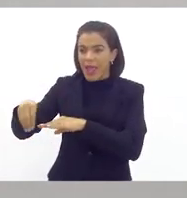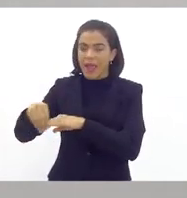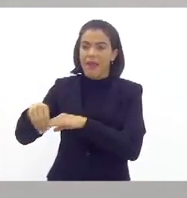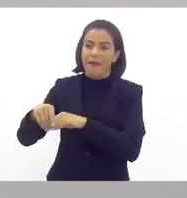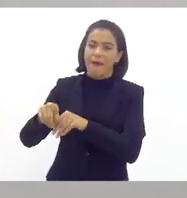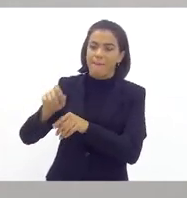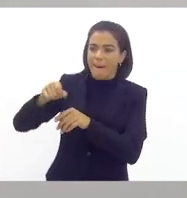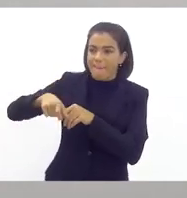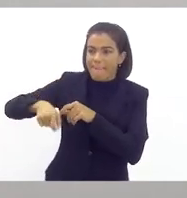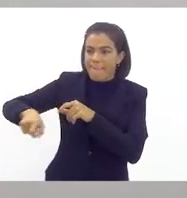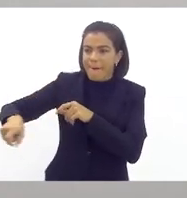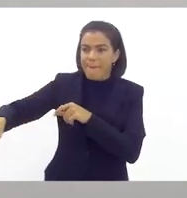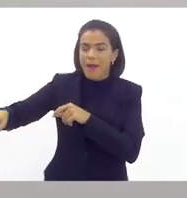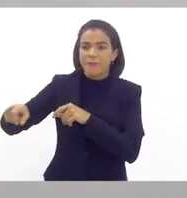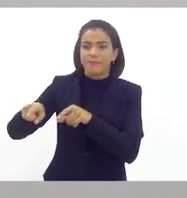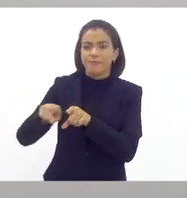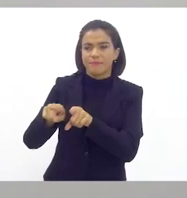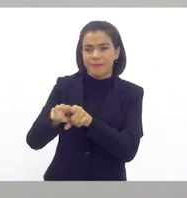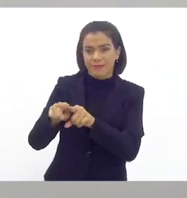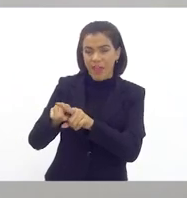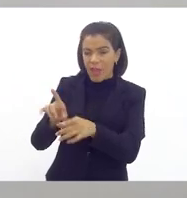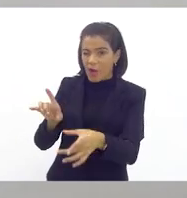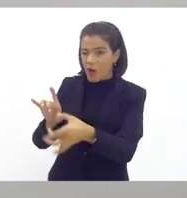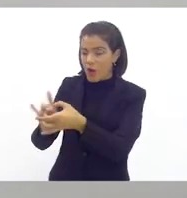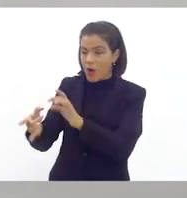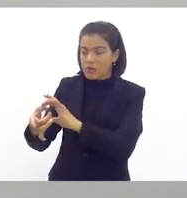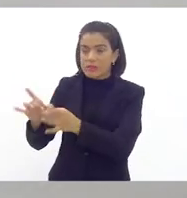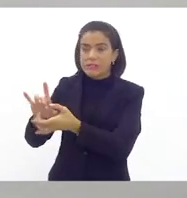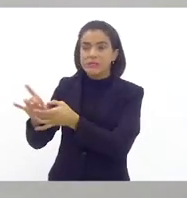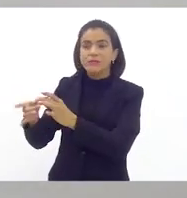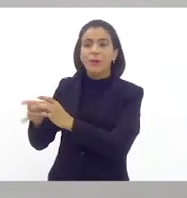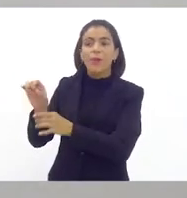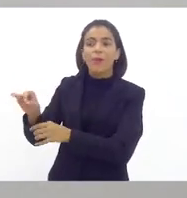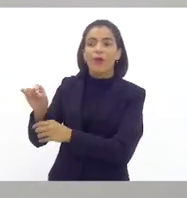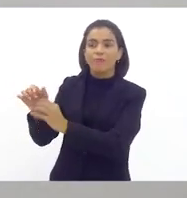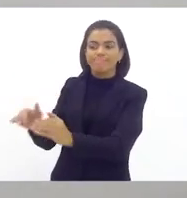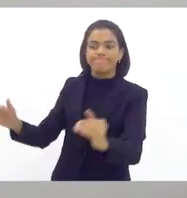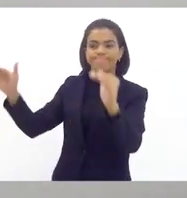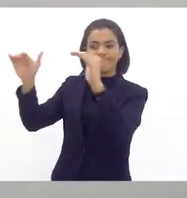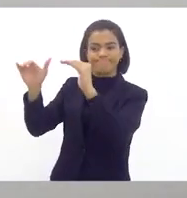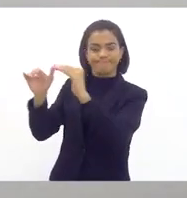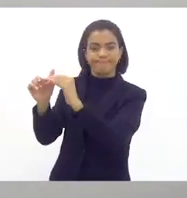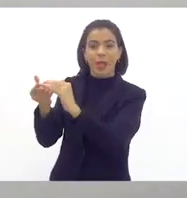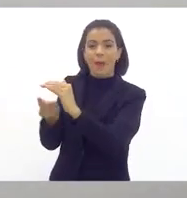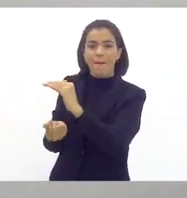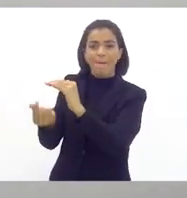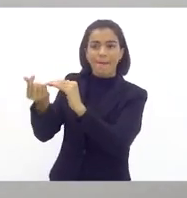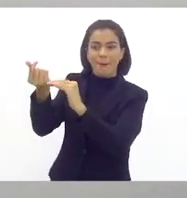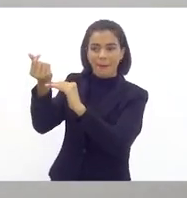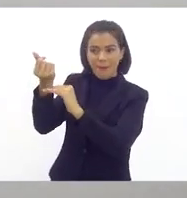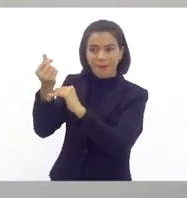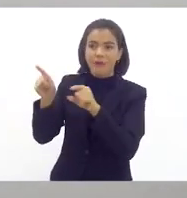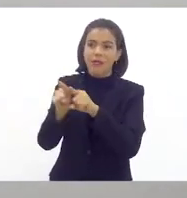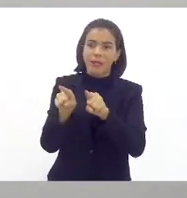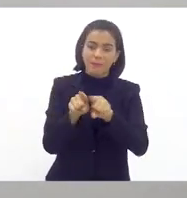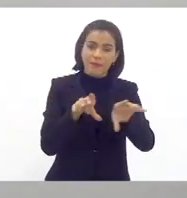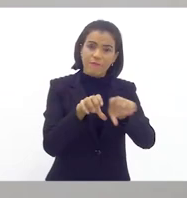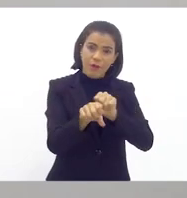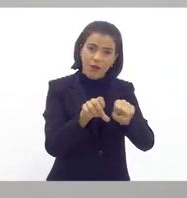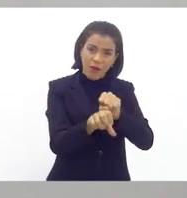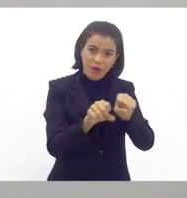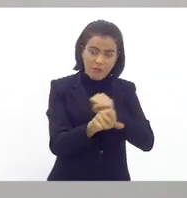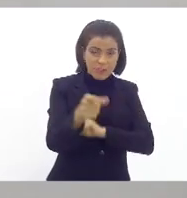consolidando a sua hegemonia, não apenas enquanto classe econômica, mas também na formação do